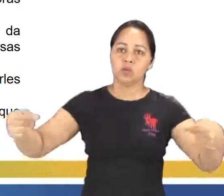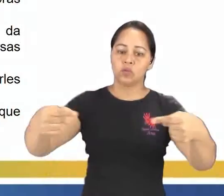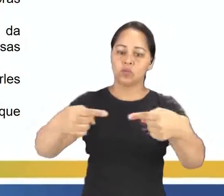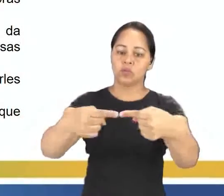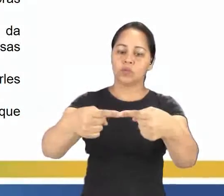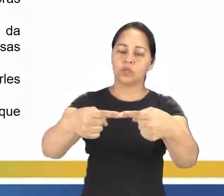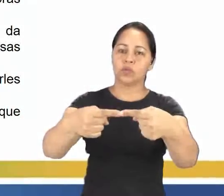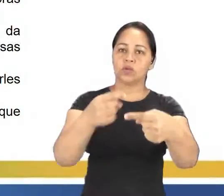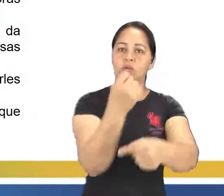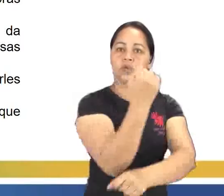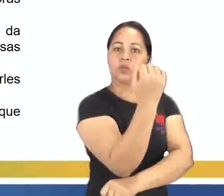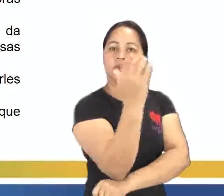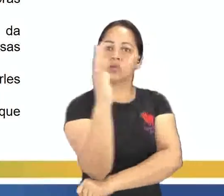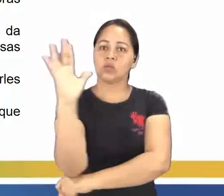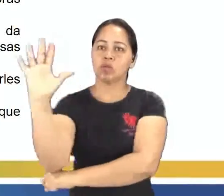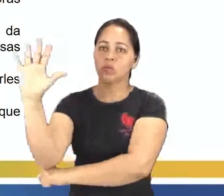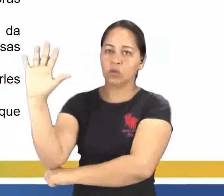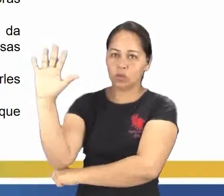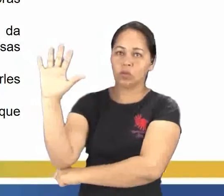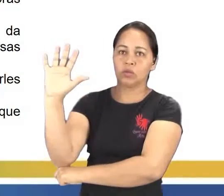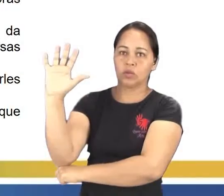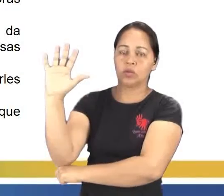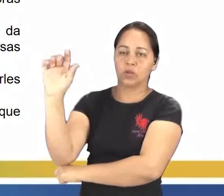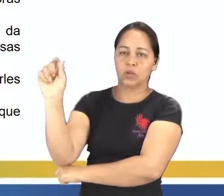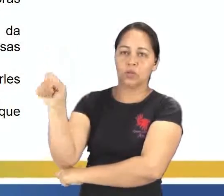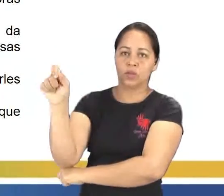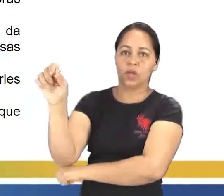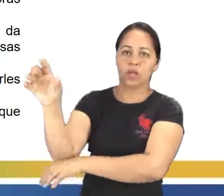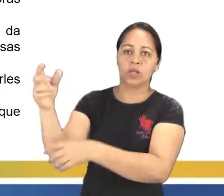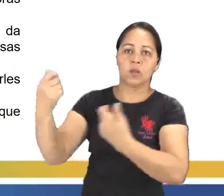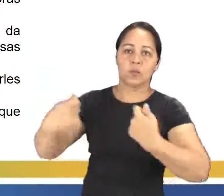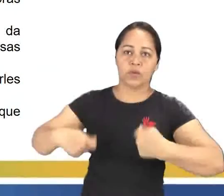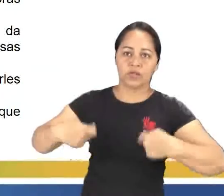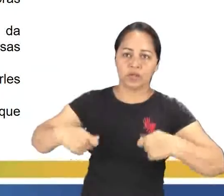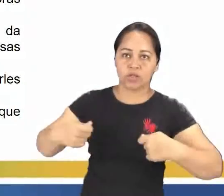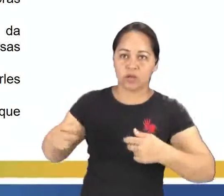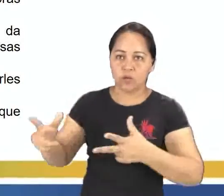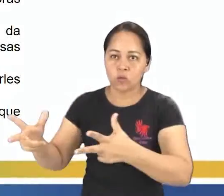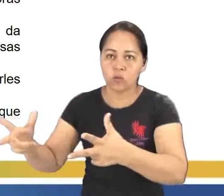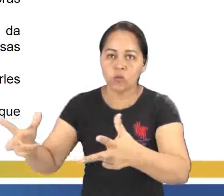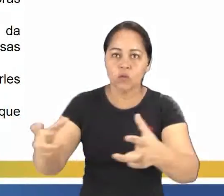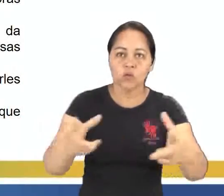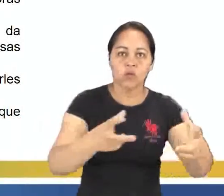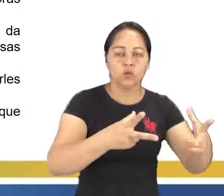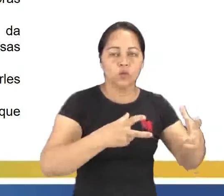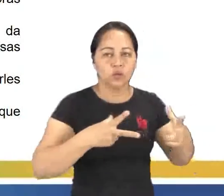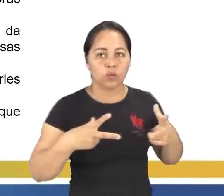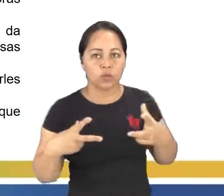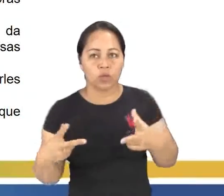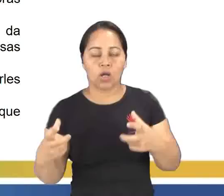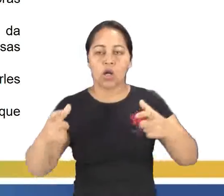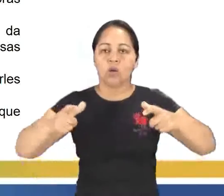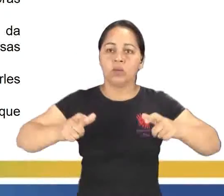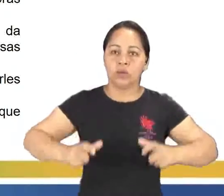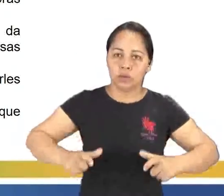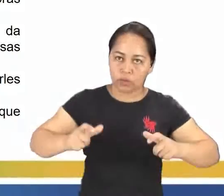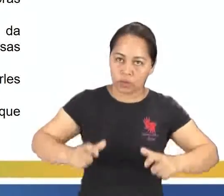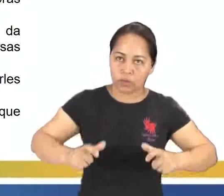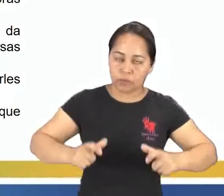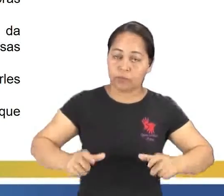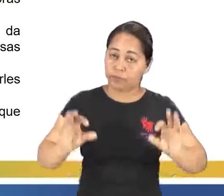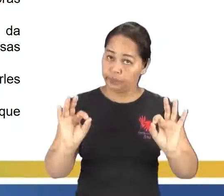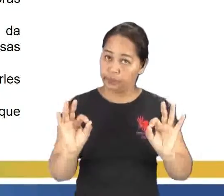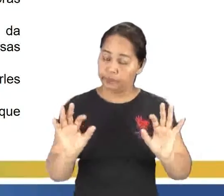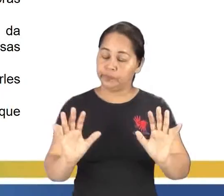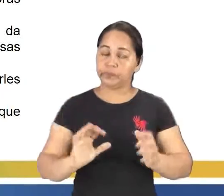raciocínio da natureza como um todo, como era observado o fato, o ambiente, tá